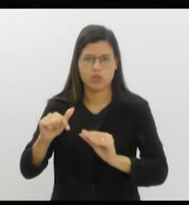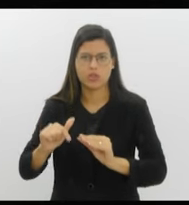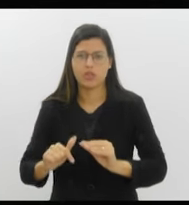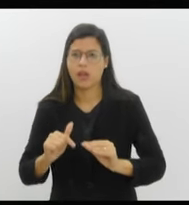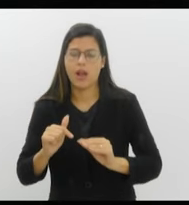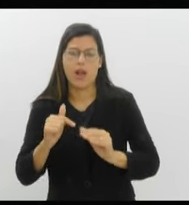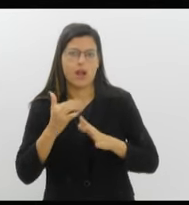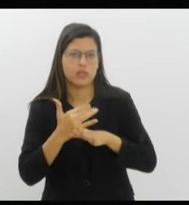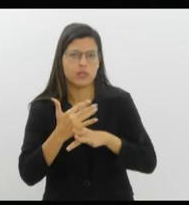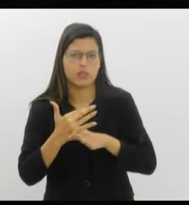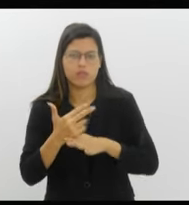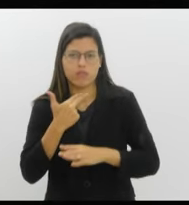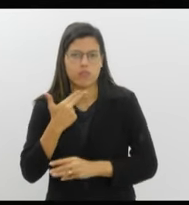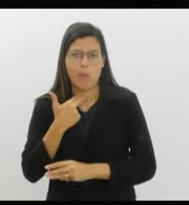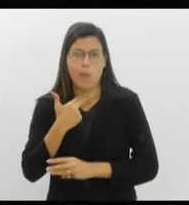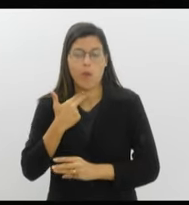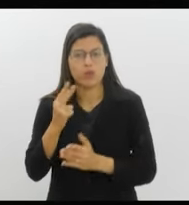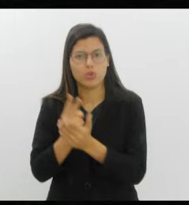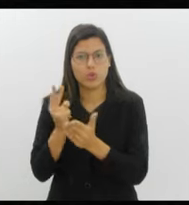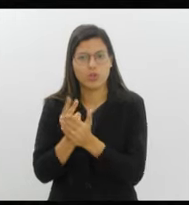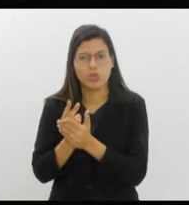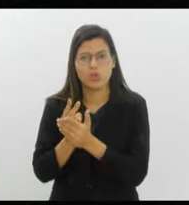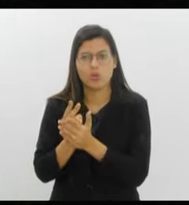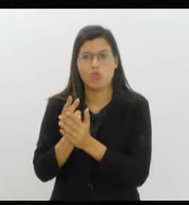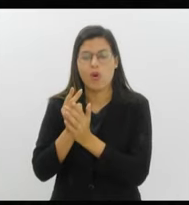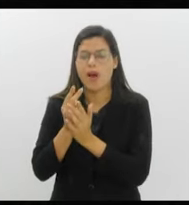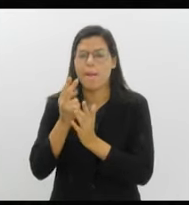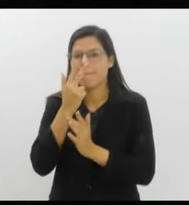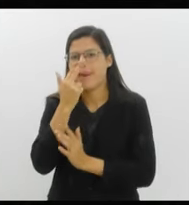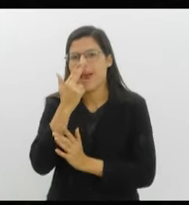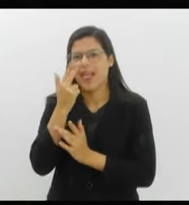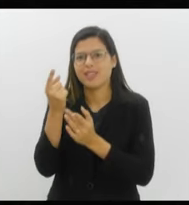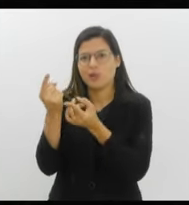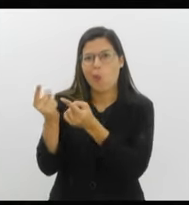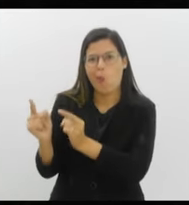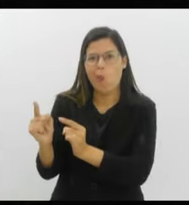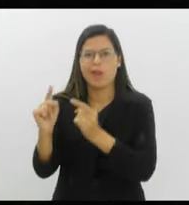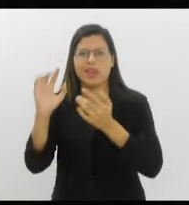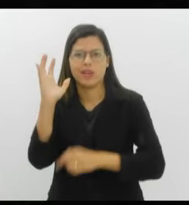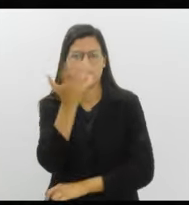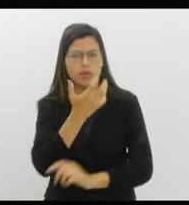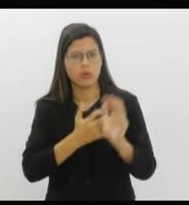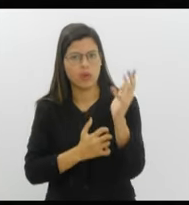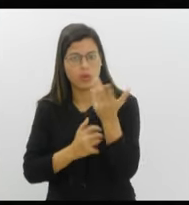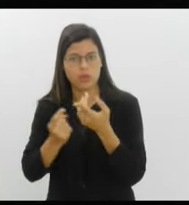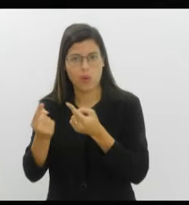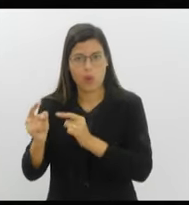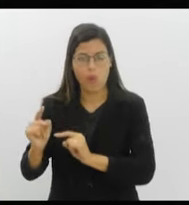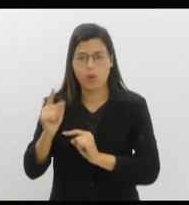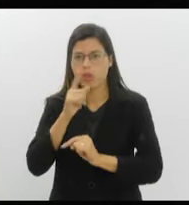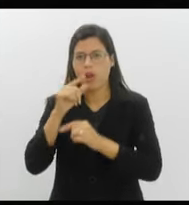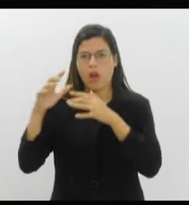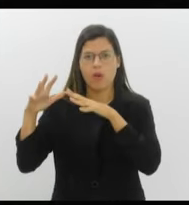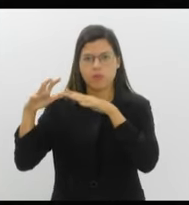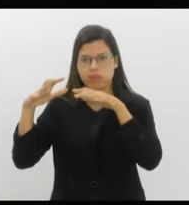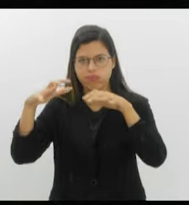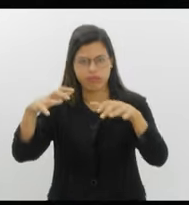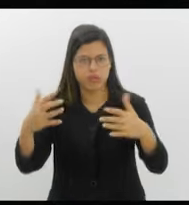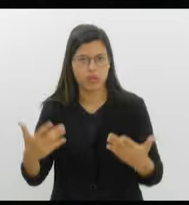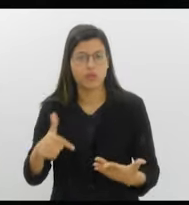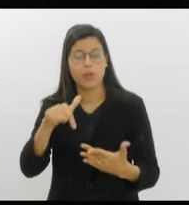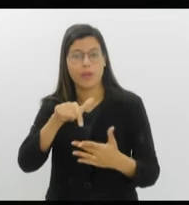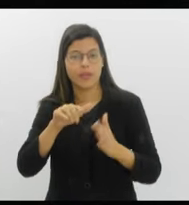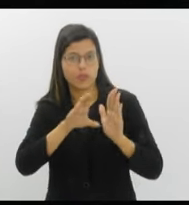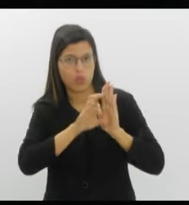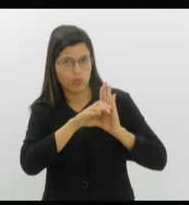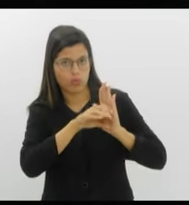brigar com a água da chuva, que a cidade não pode mais brigar com a natureza. O conceito de cidades esponja é uma ideia que